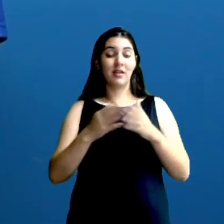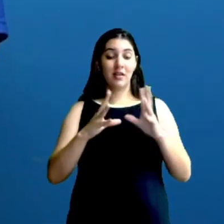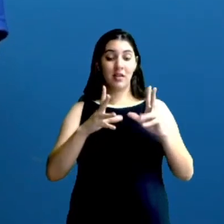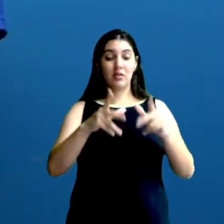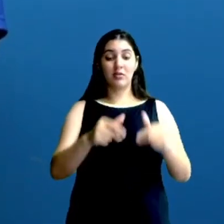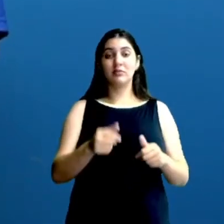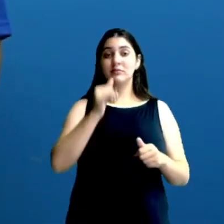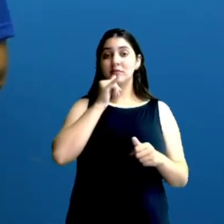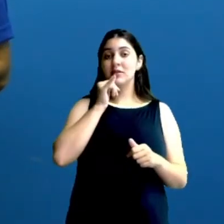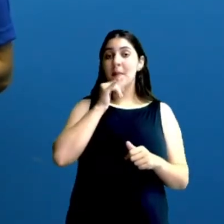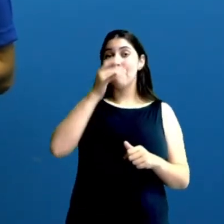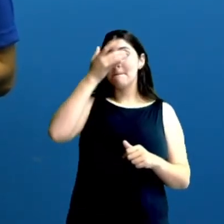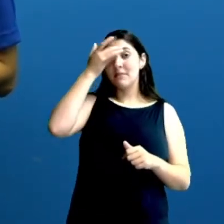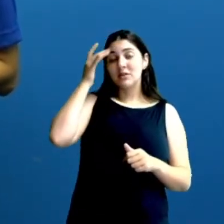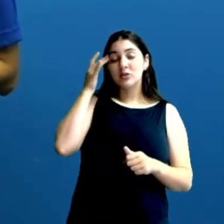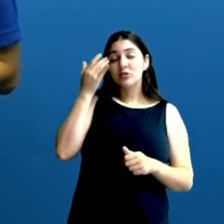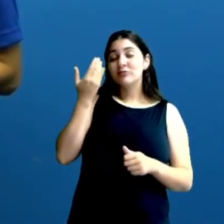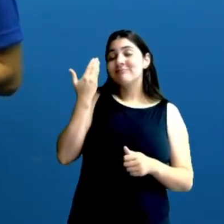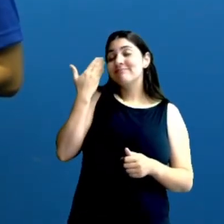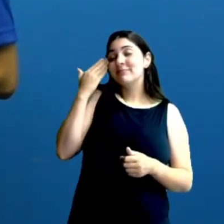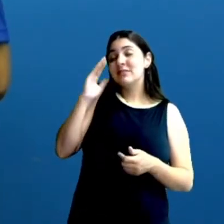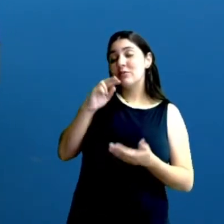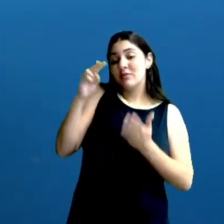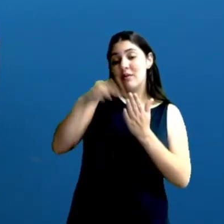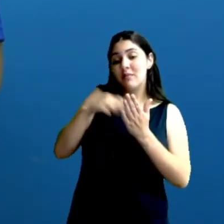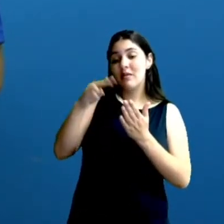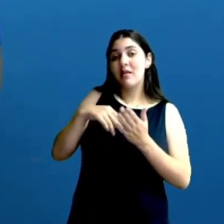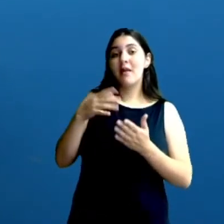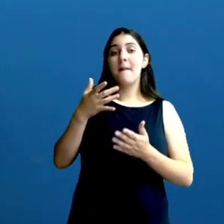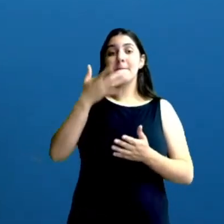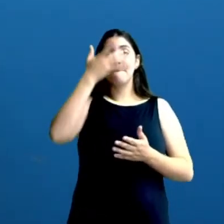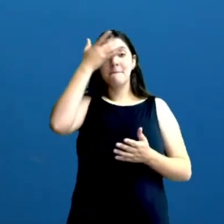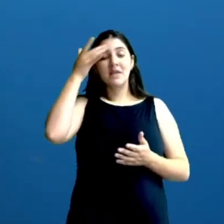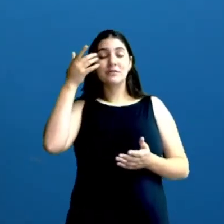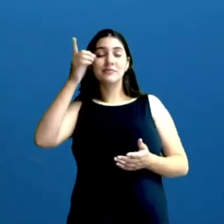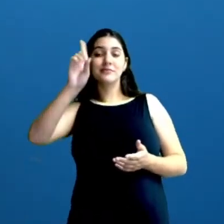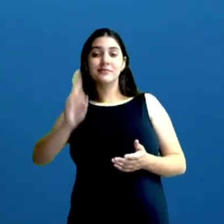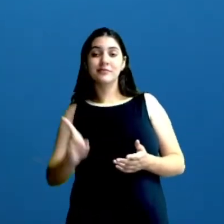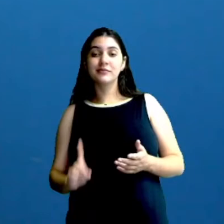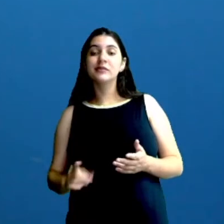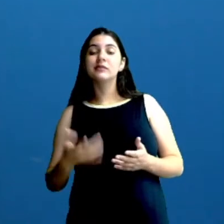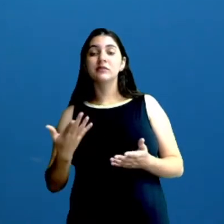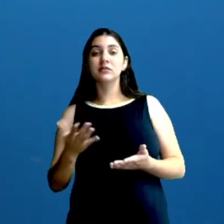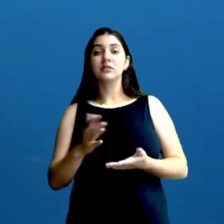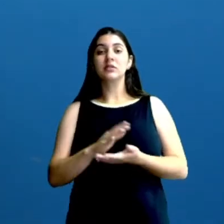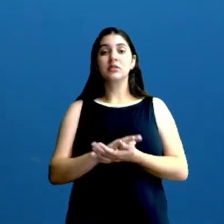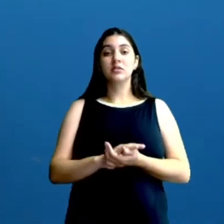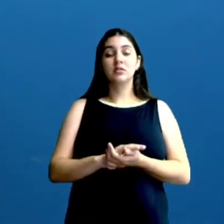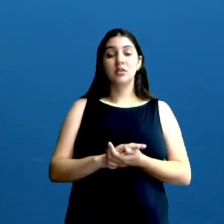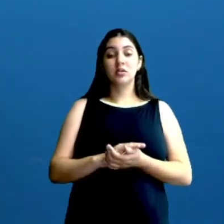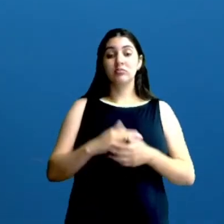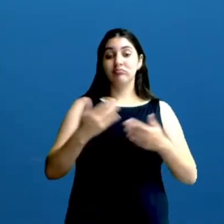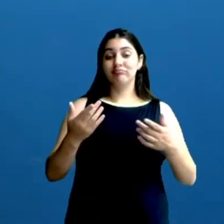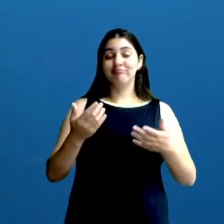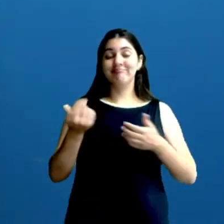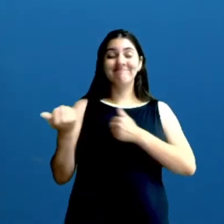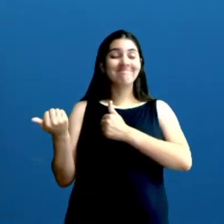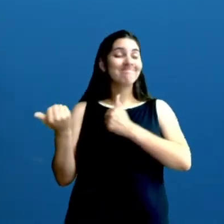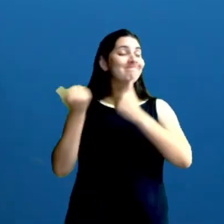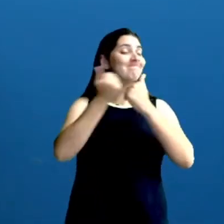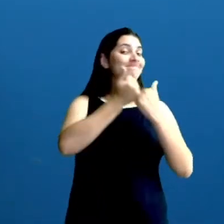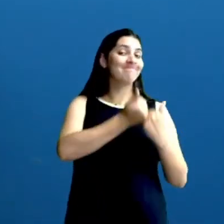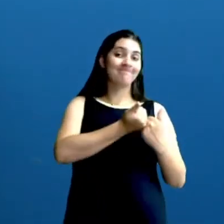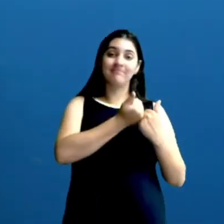não alfabetizadas, sejam pessoas com deficiências, em qual nível que for, ela não